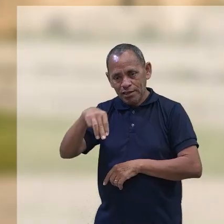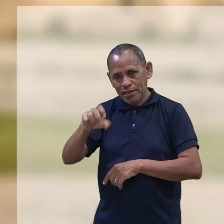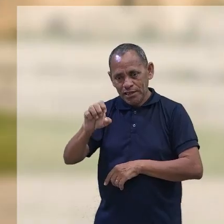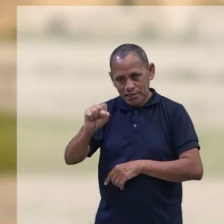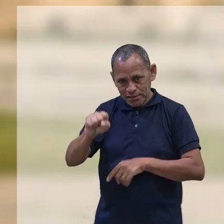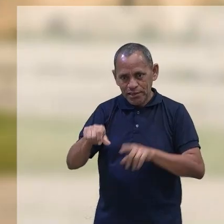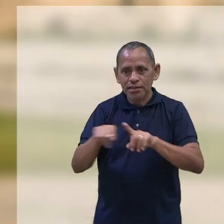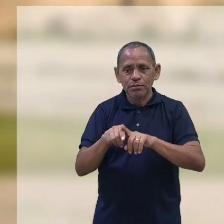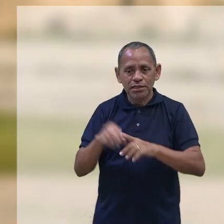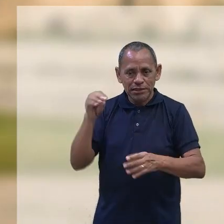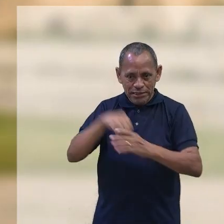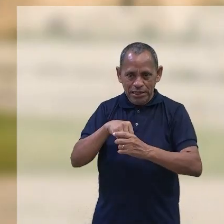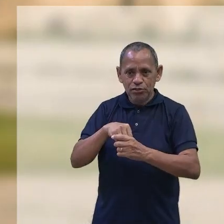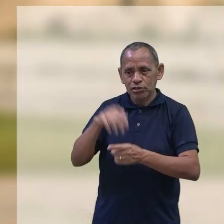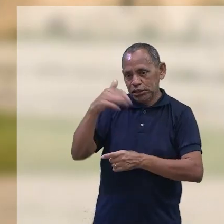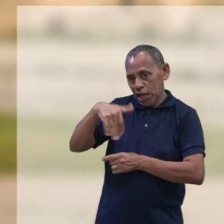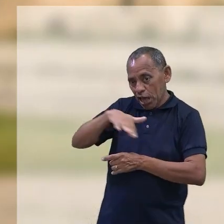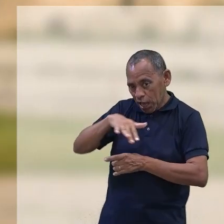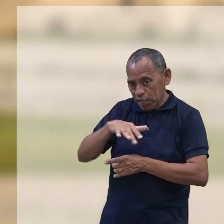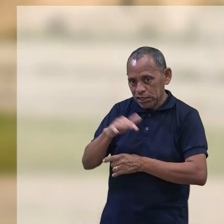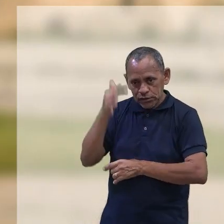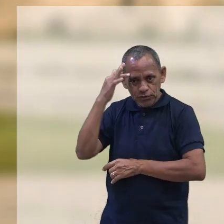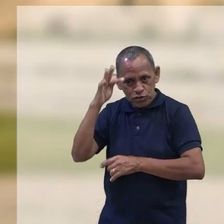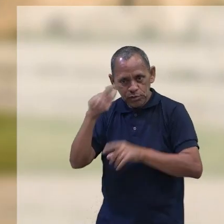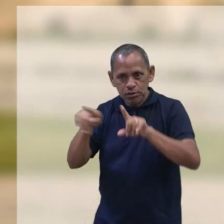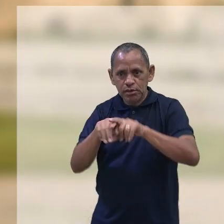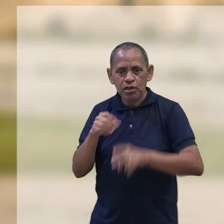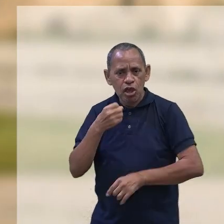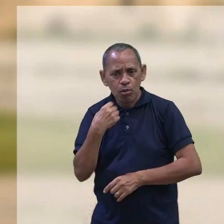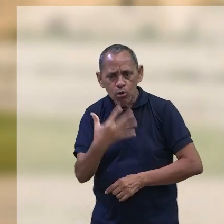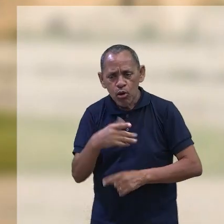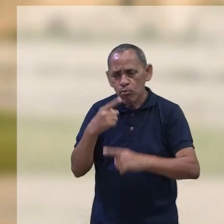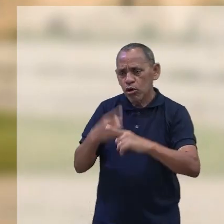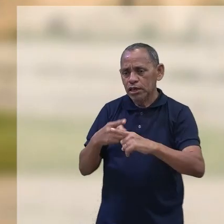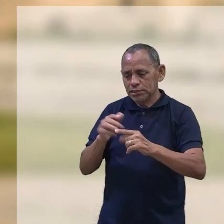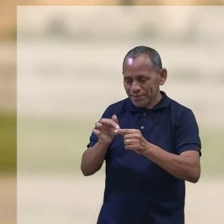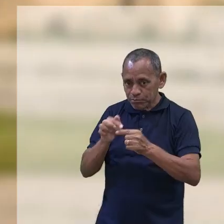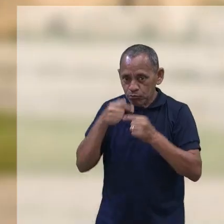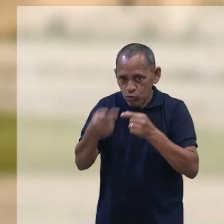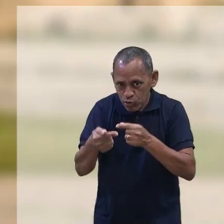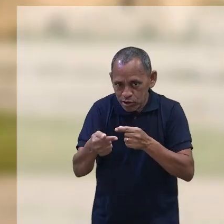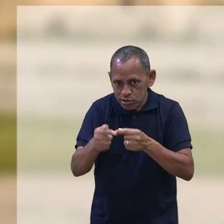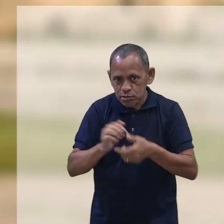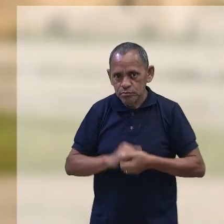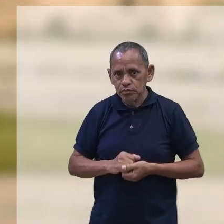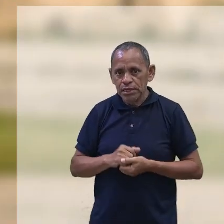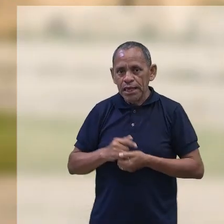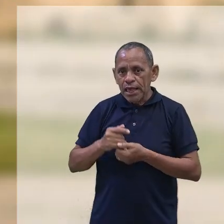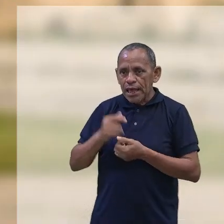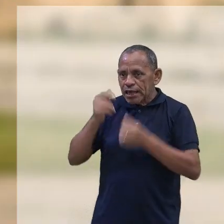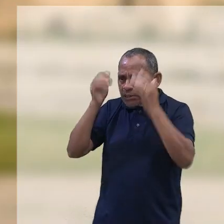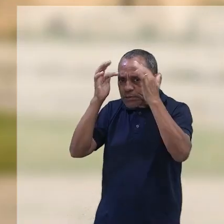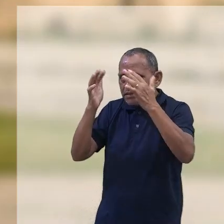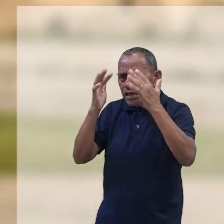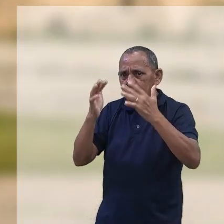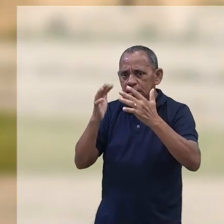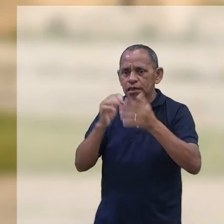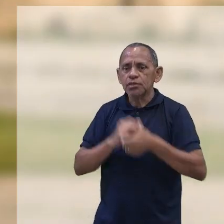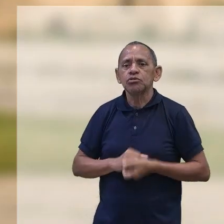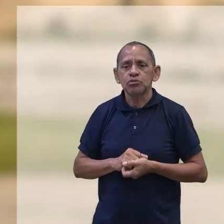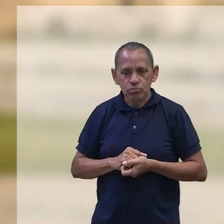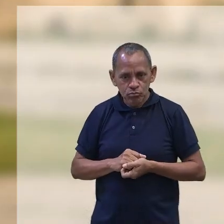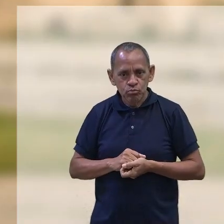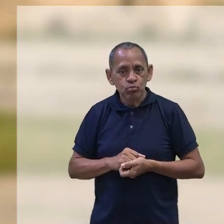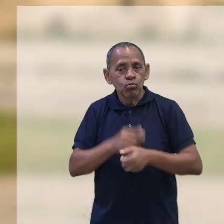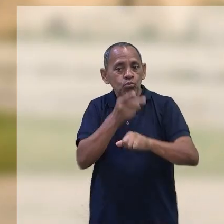e o que é interessante, né? Vai ser muito bom, por quê? Porque depois esse pensamento vem para Platão, mais